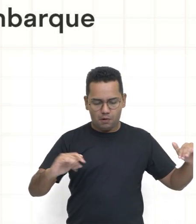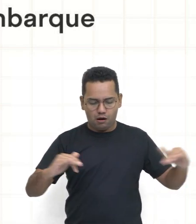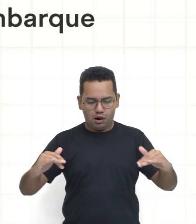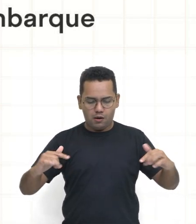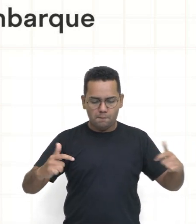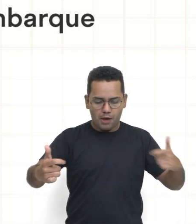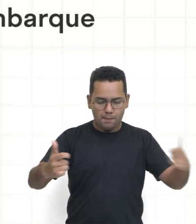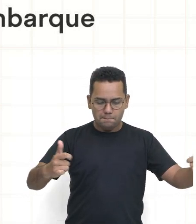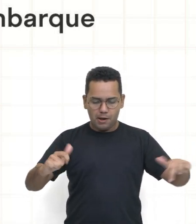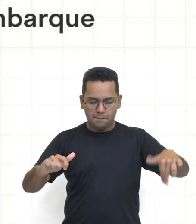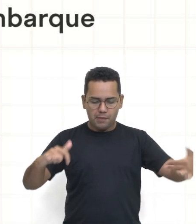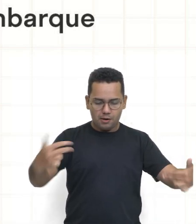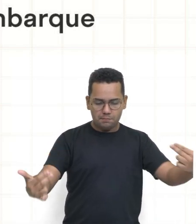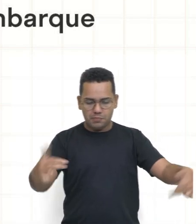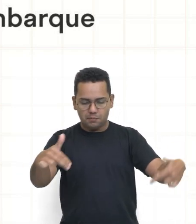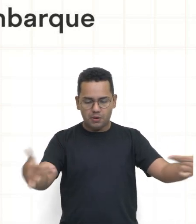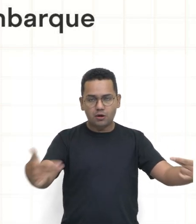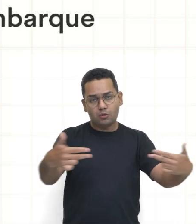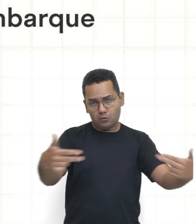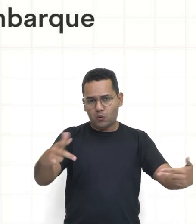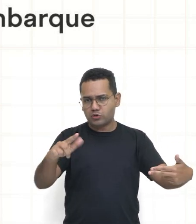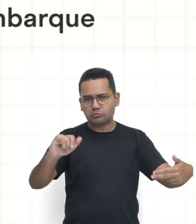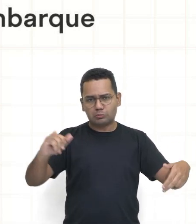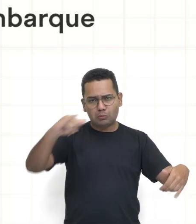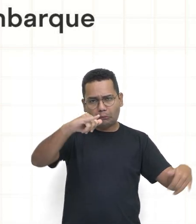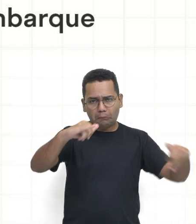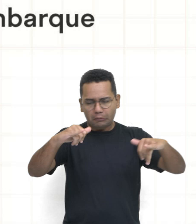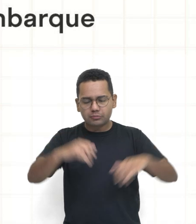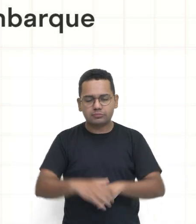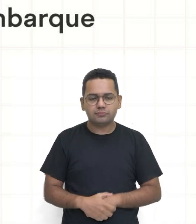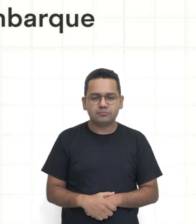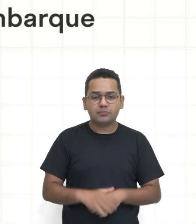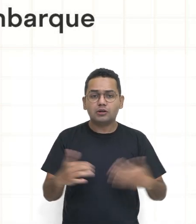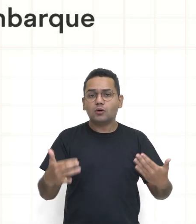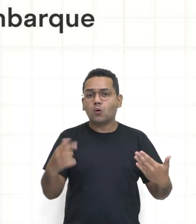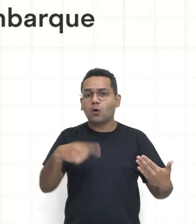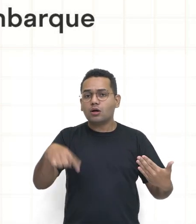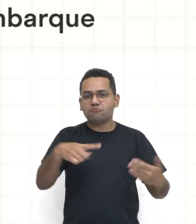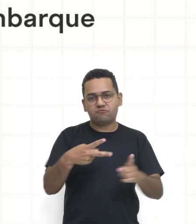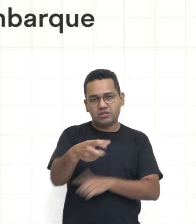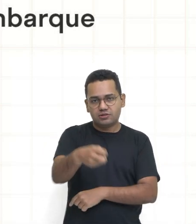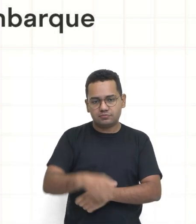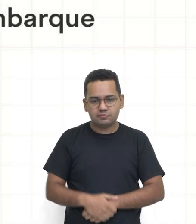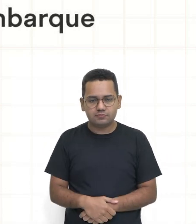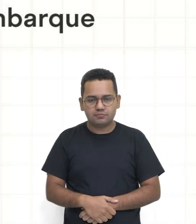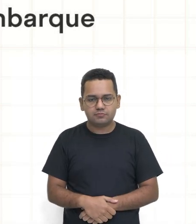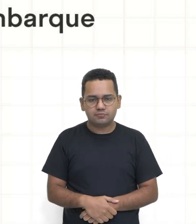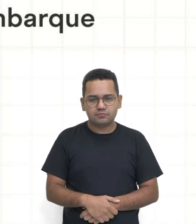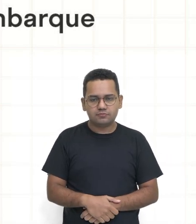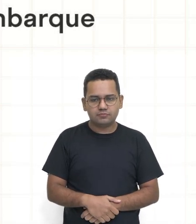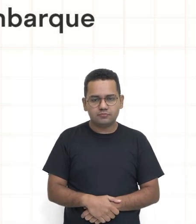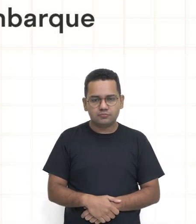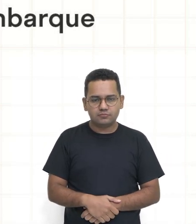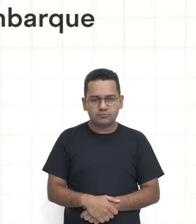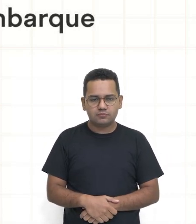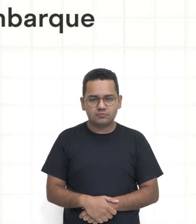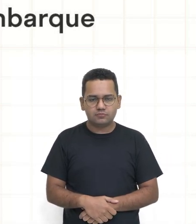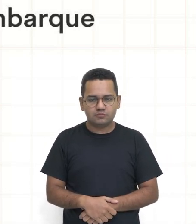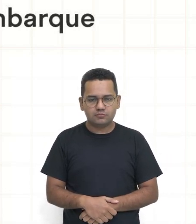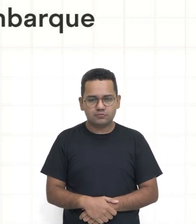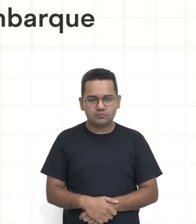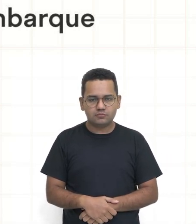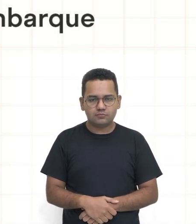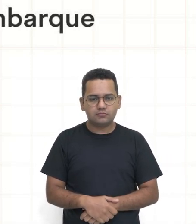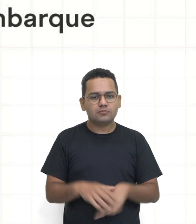aéreo dentro da Coreia para verificar qual seria a vencedora. O contra-ataque de Incheon,